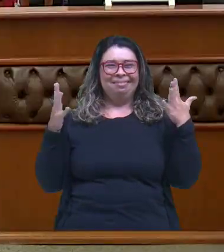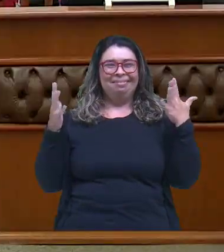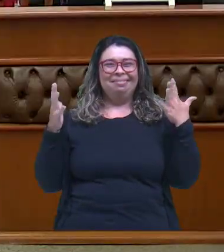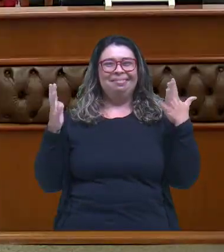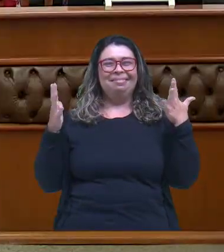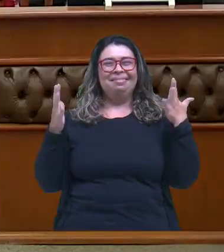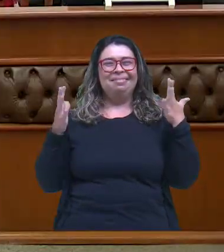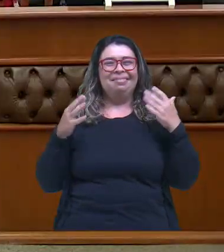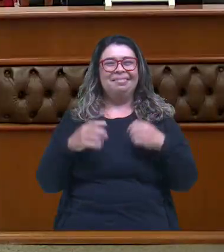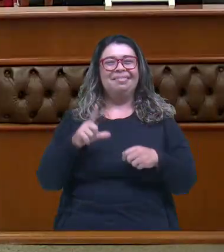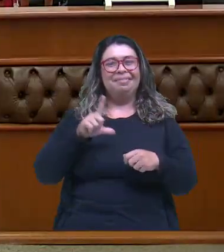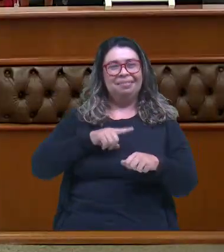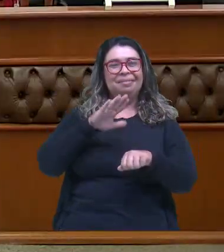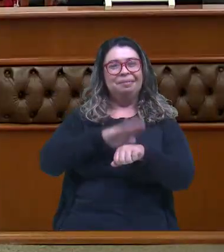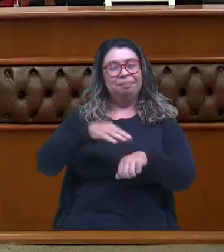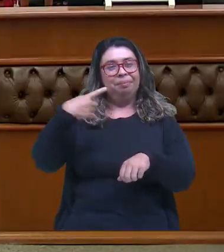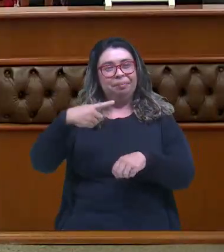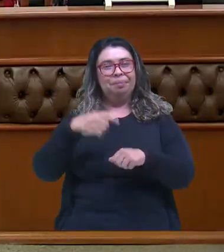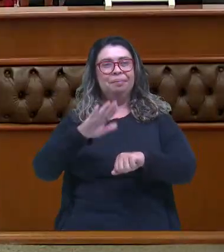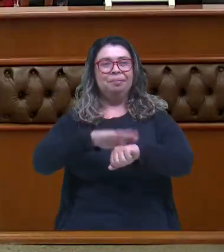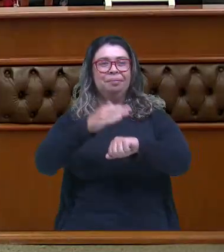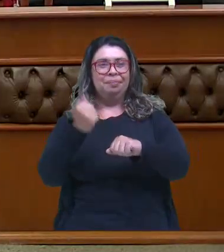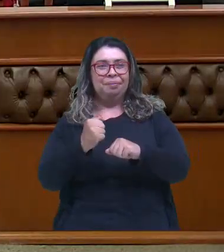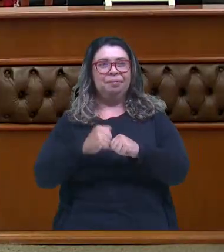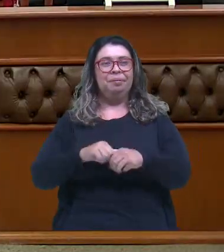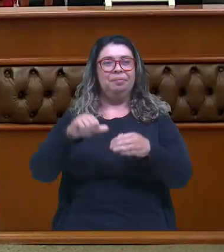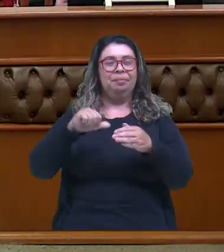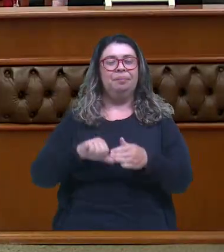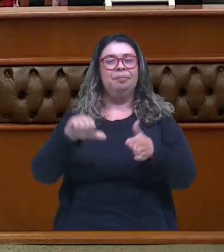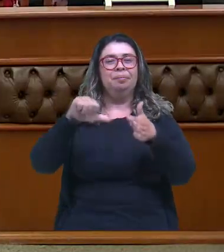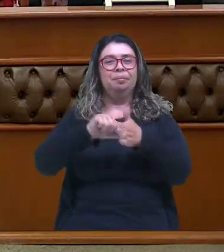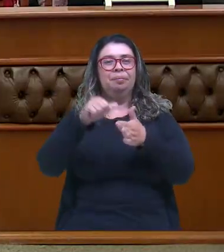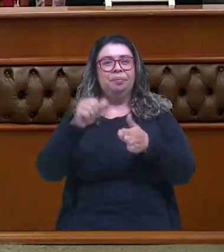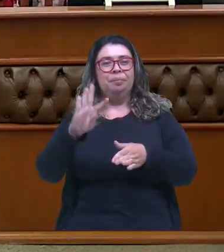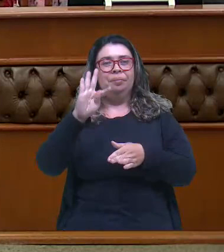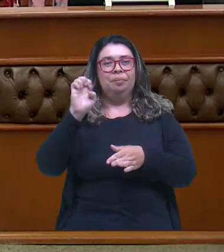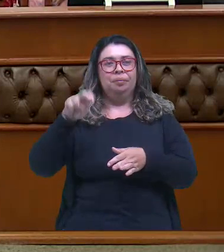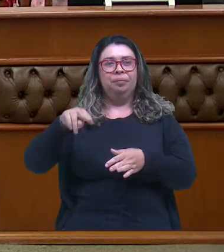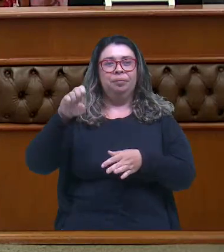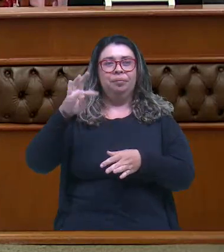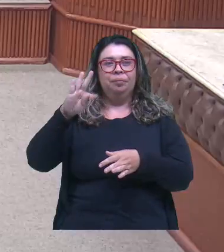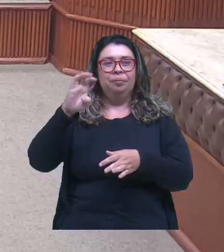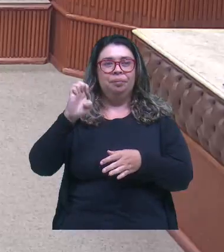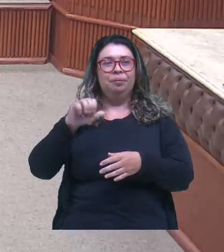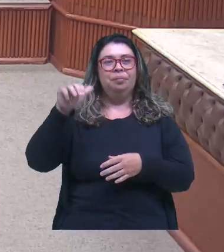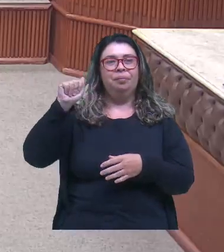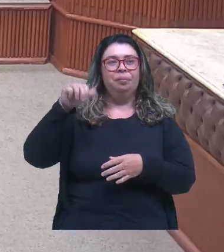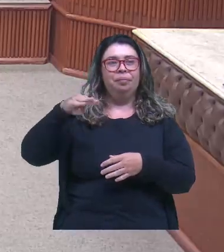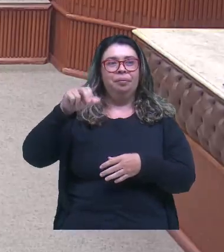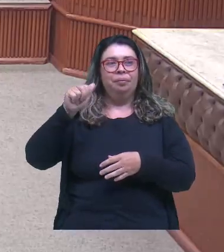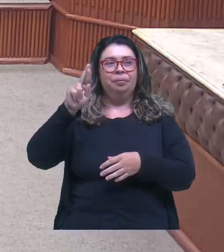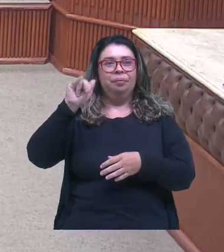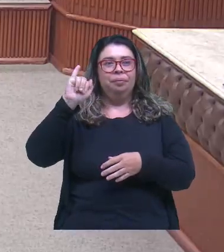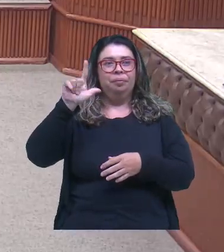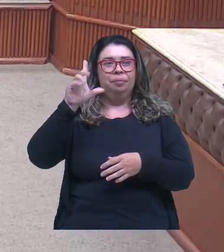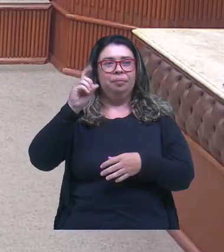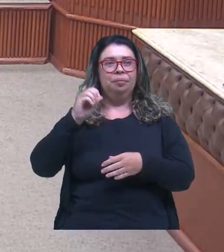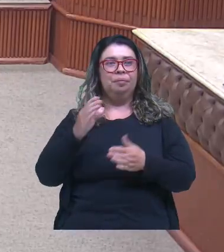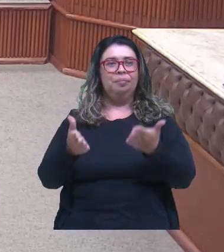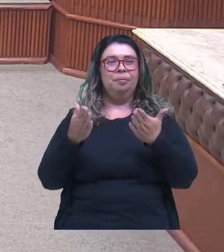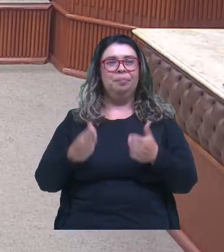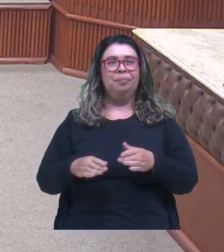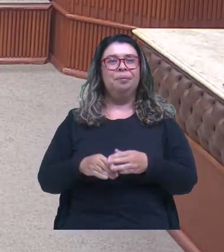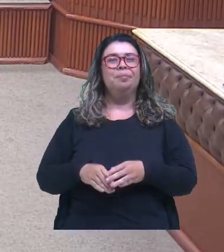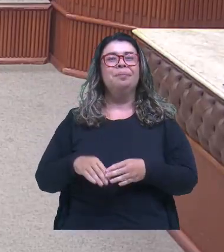Nós temos mais uma. Convido ainda o primeiro-tenente PM Amarildo Delfino Dias para receber das mãos do vereador Gerson Alves